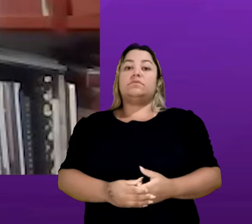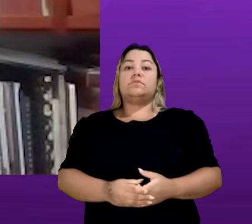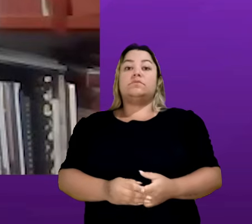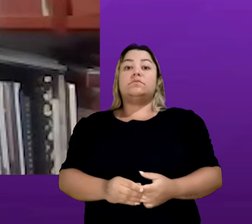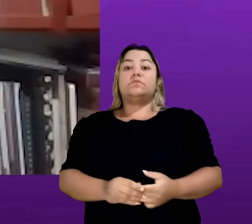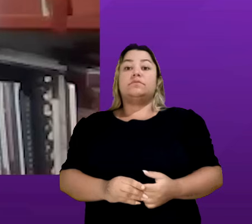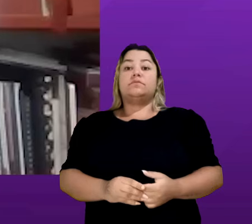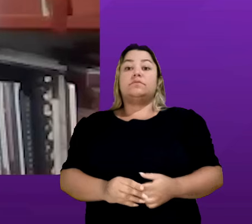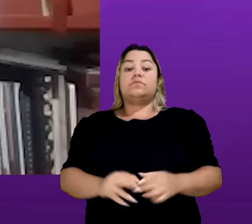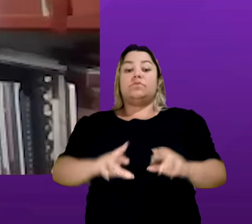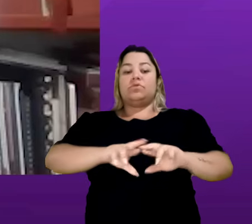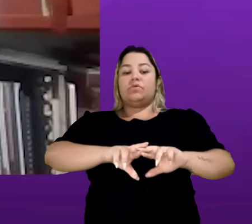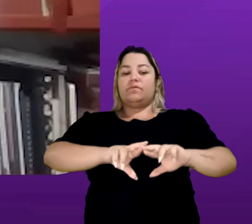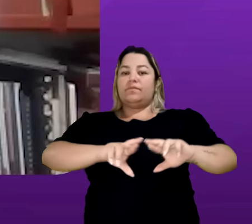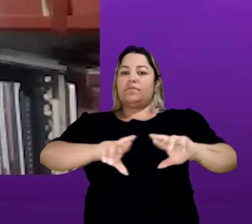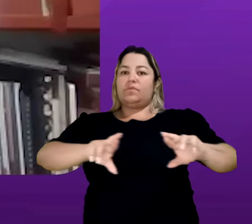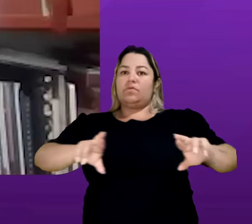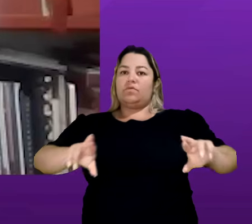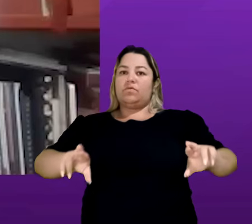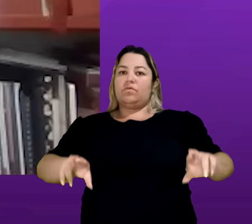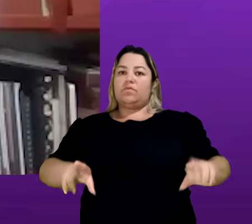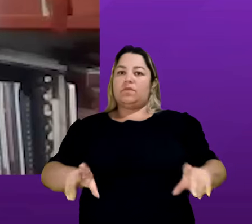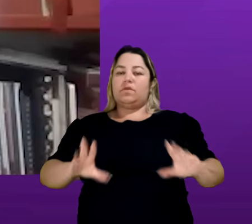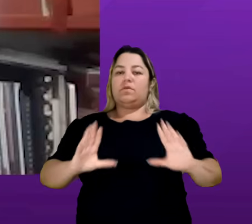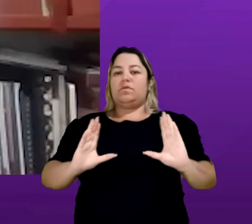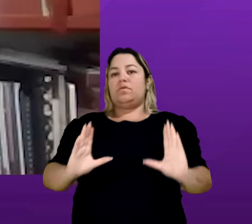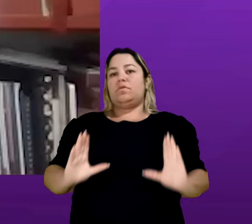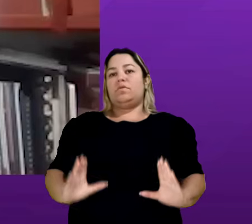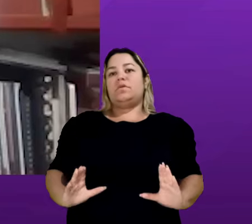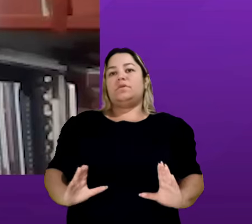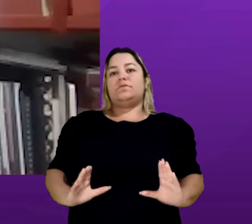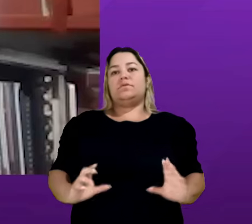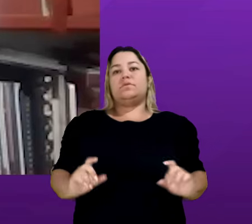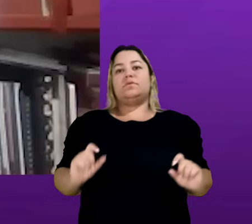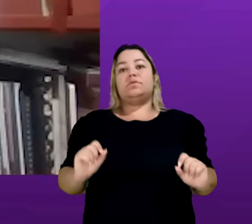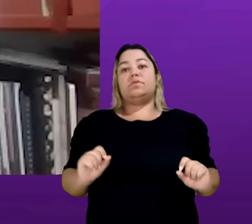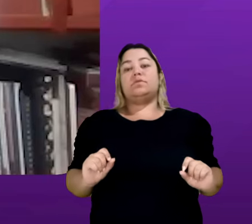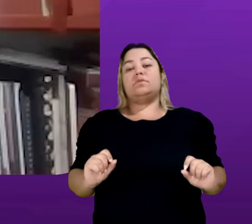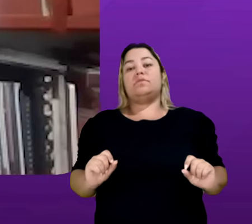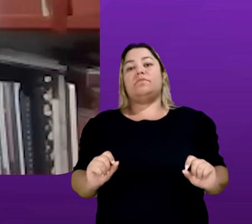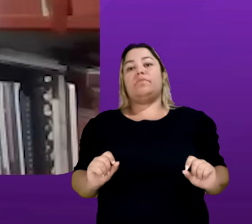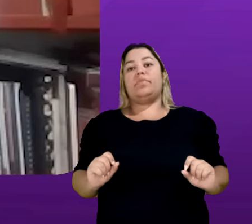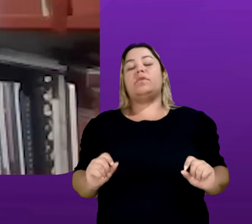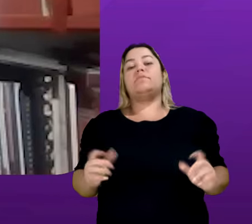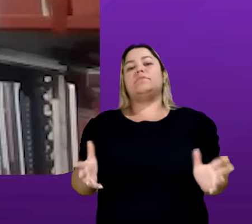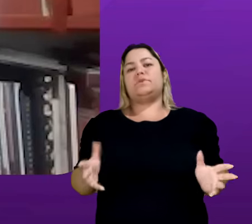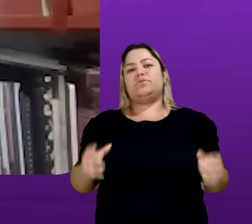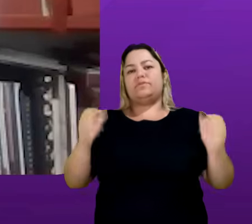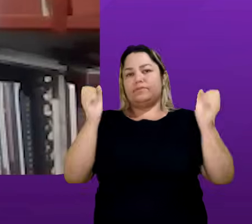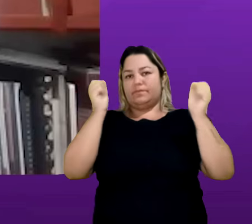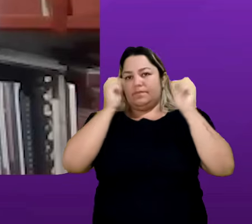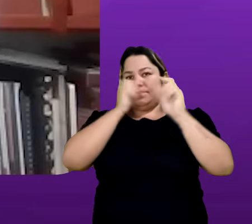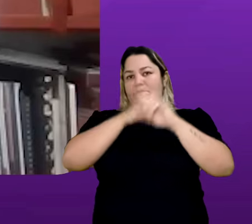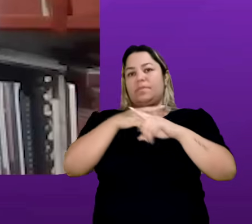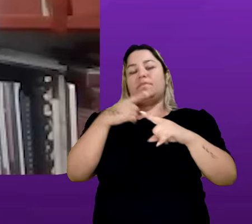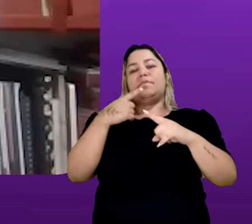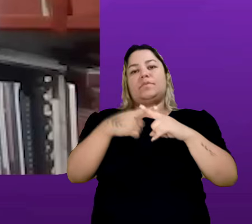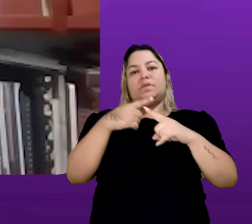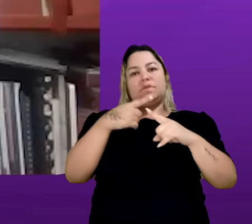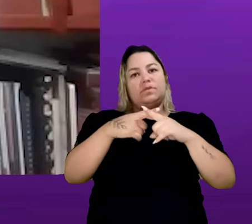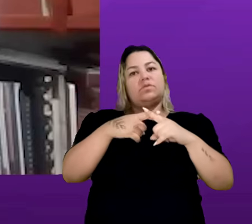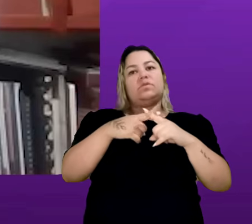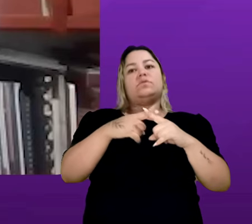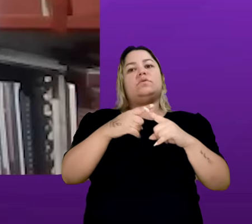diferente, com uma coisa assim cruel, porque chega a ser cruel a forma como as mulheres